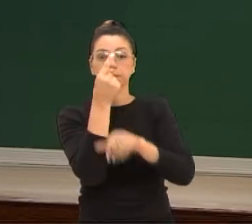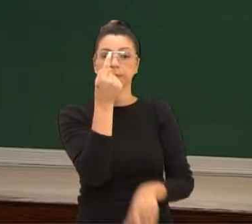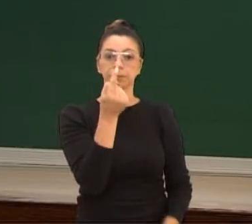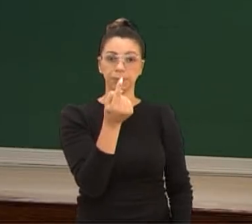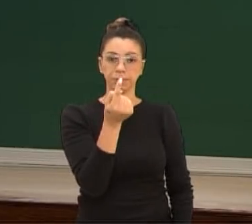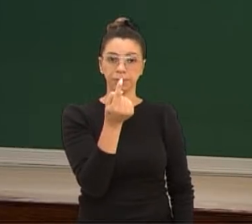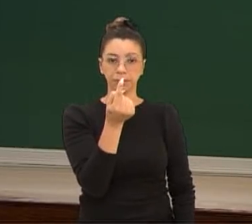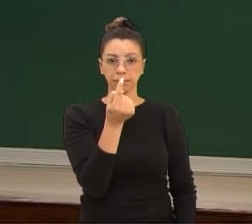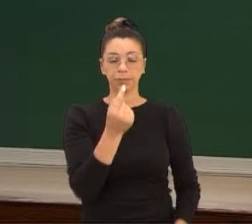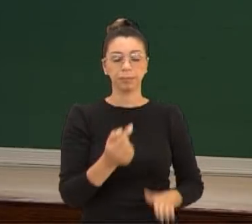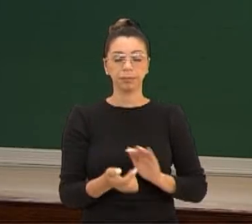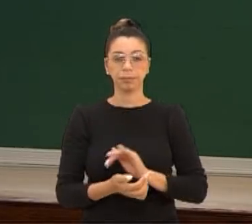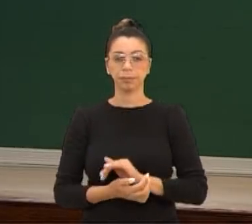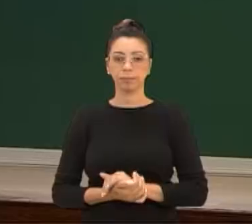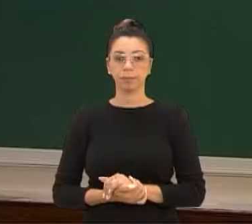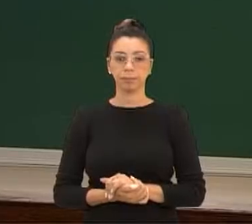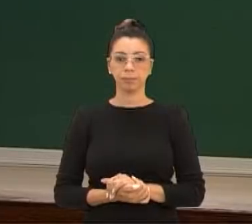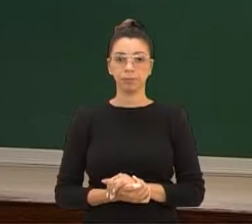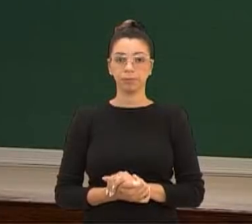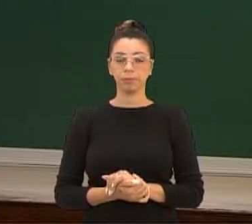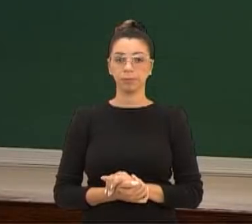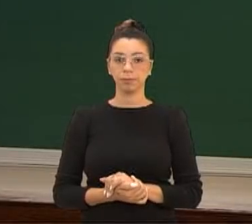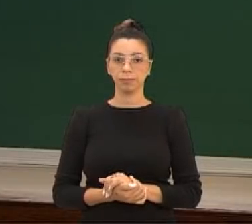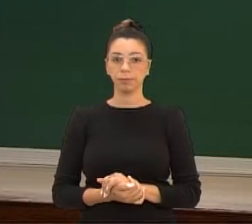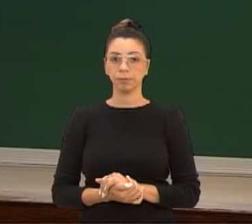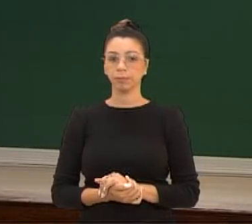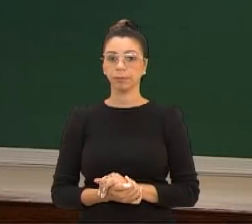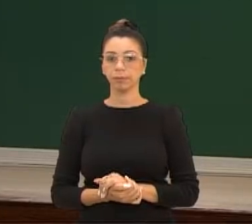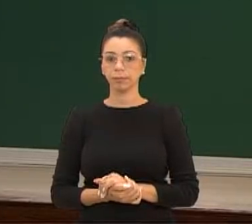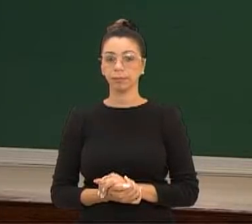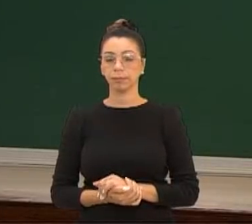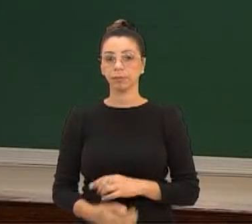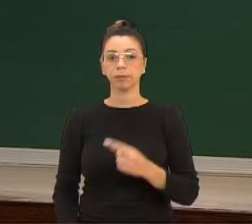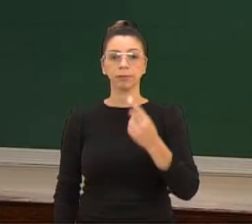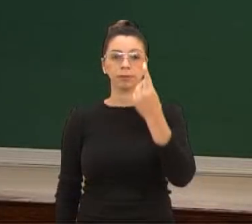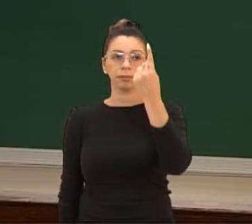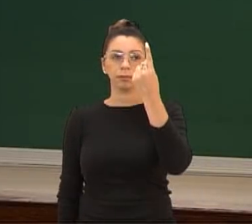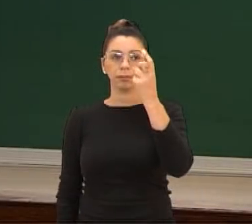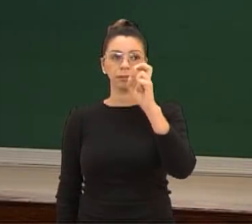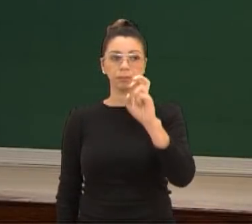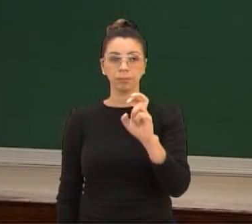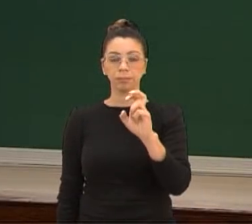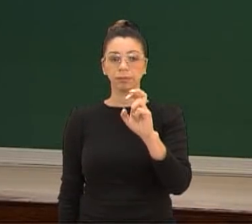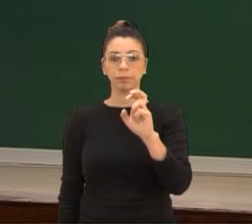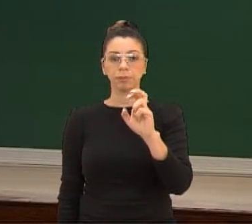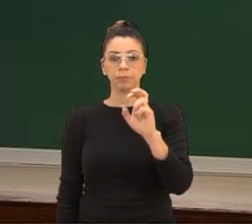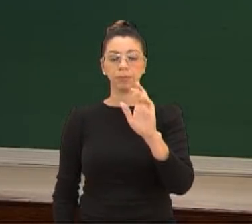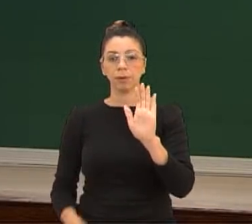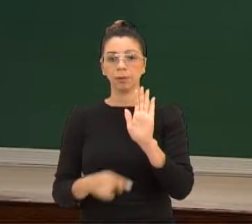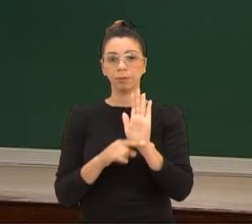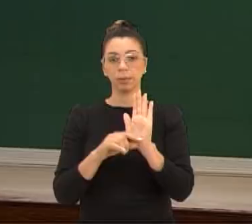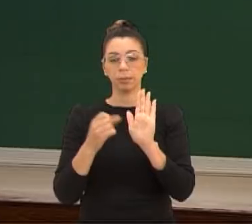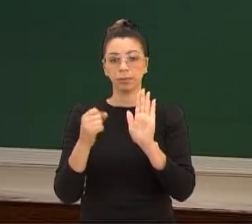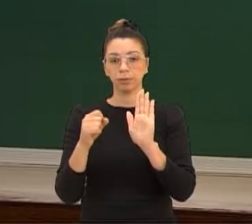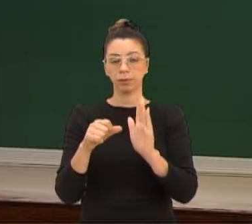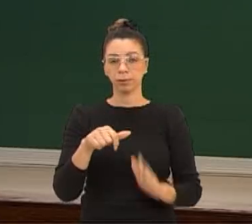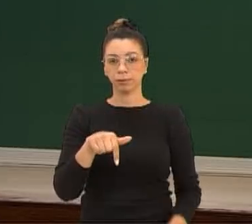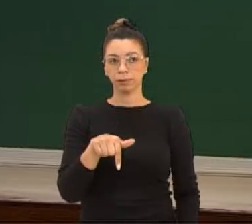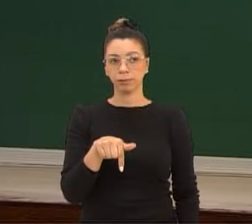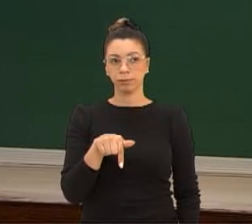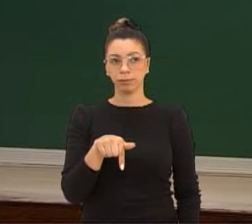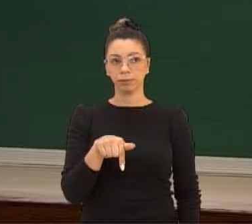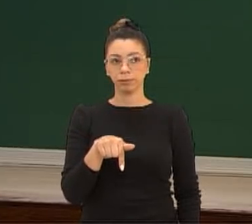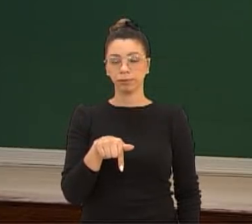número emprestado. Ele emprestou 1. Passa 1 para cá, ficou 15. 15 tira 8, fica 7.